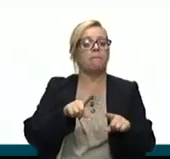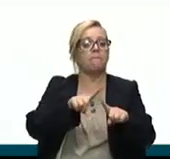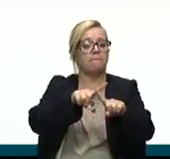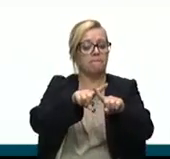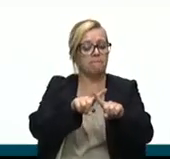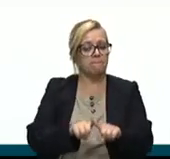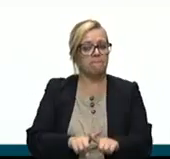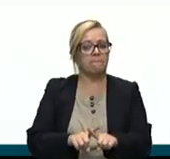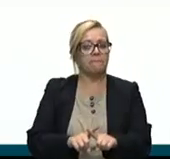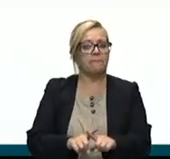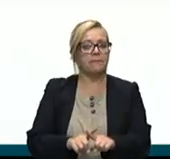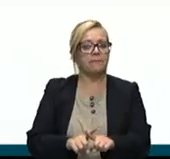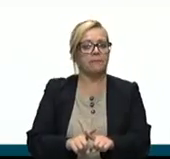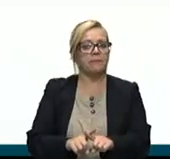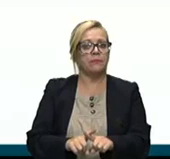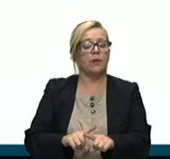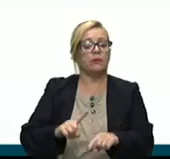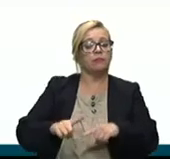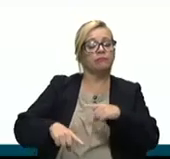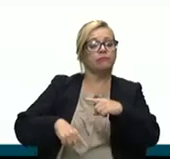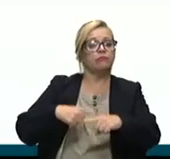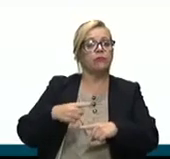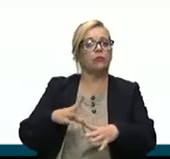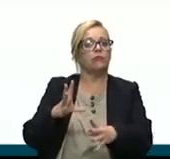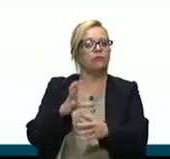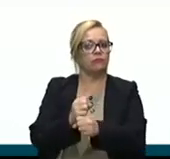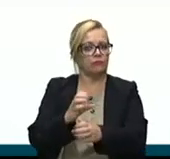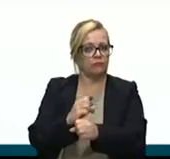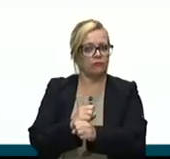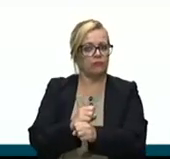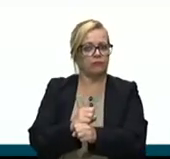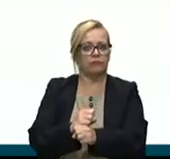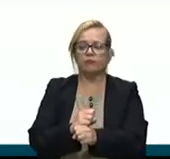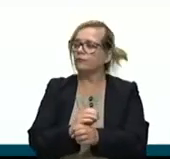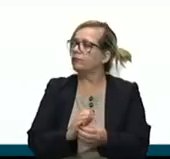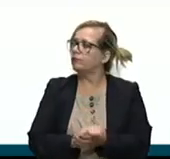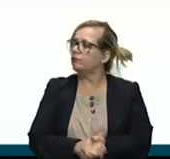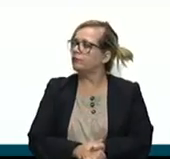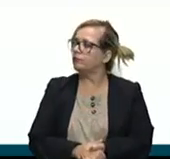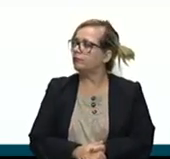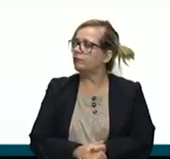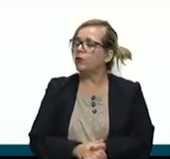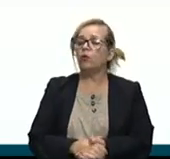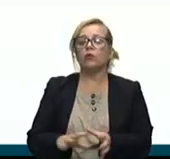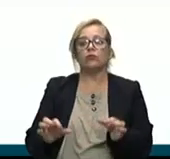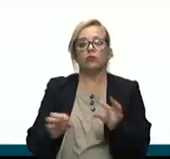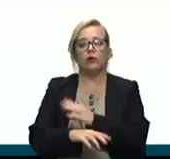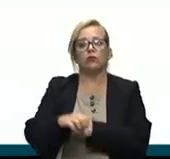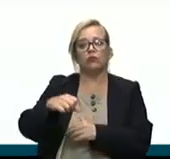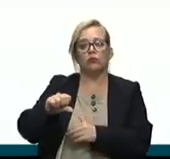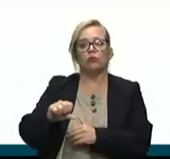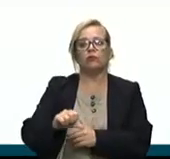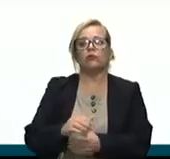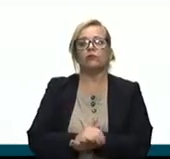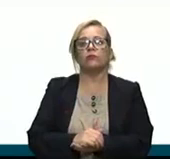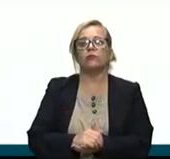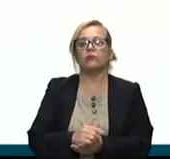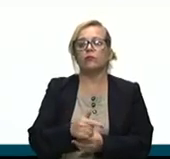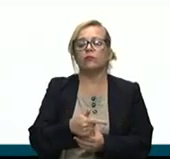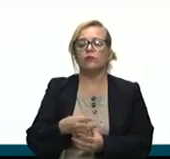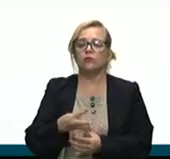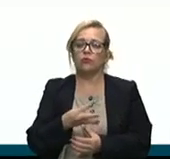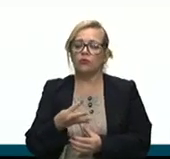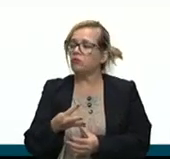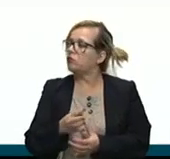multiplico para depois somar. 1 vezes 9, 9. 2 vezes 12,